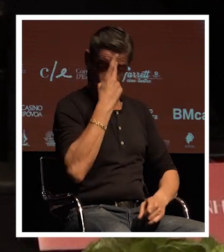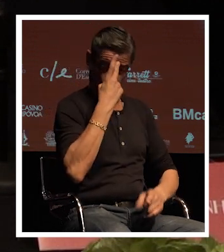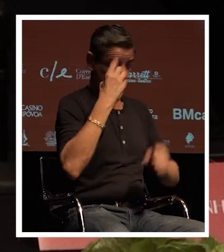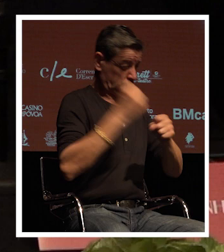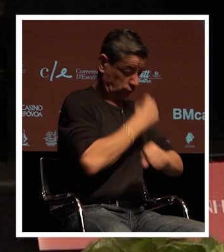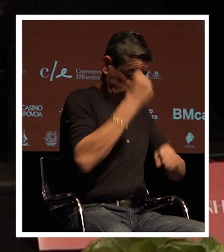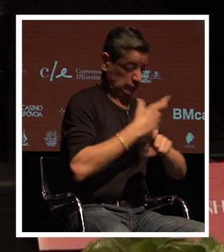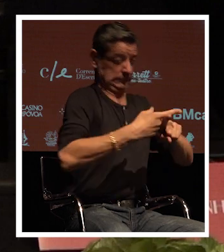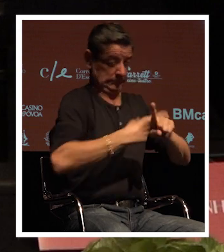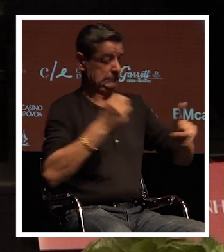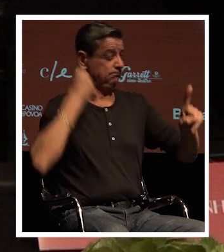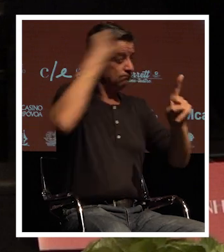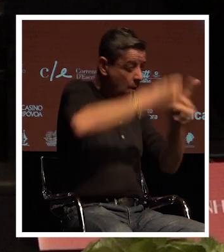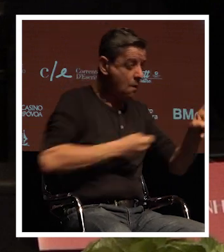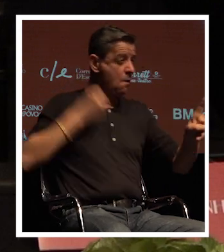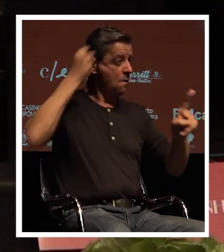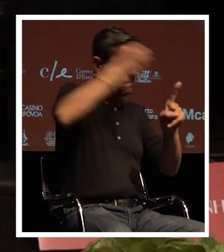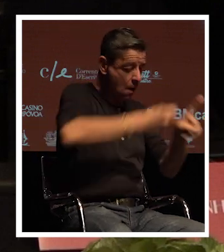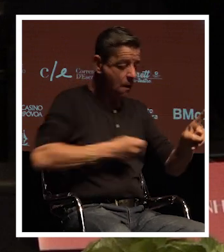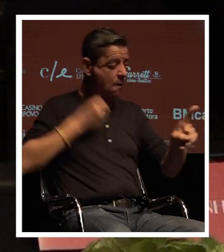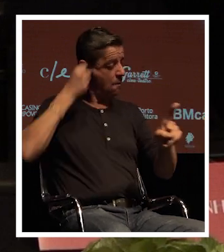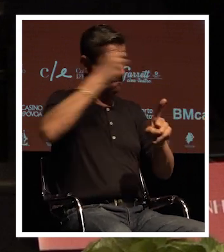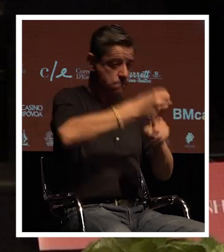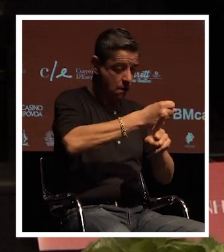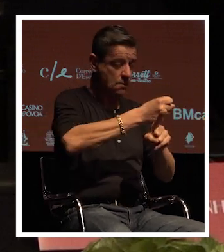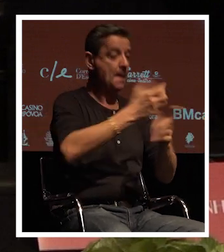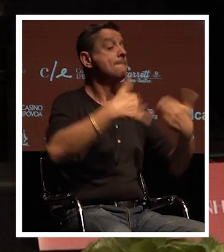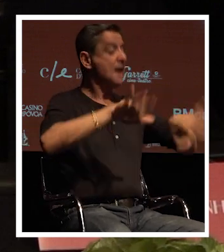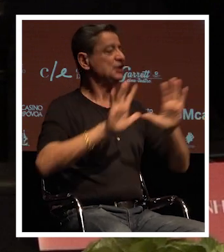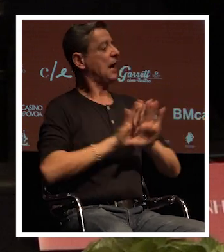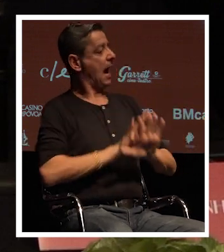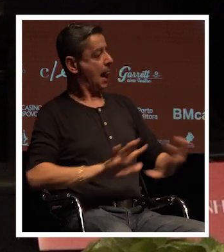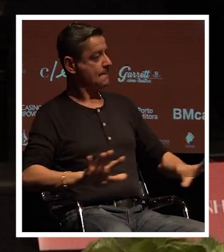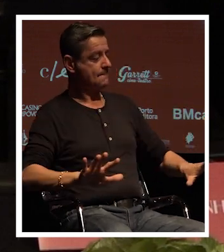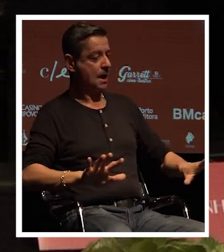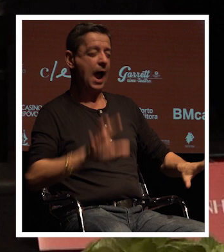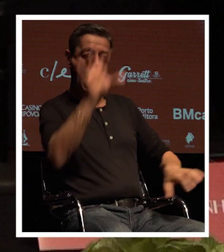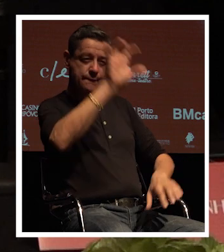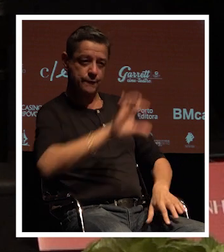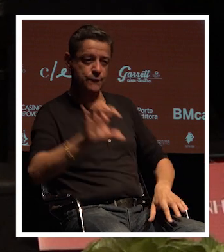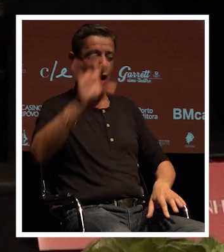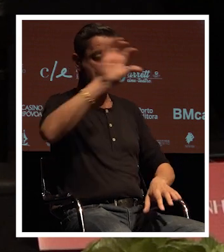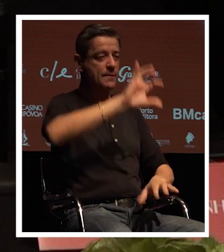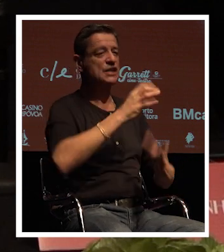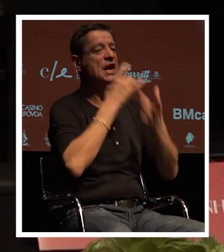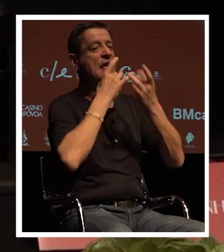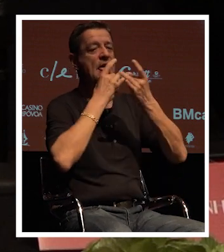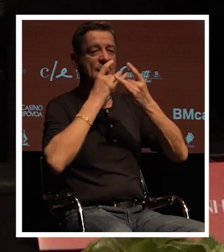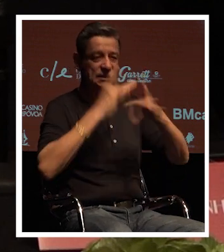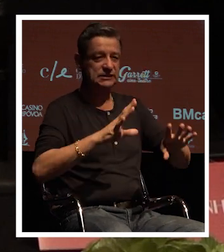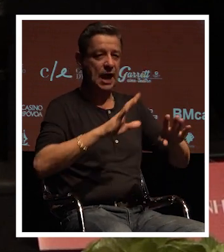enfrentando as rudes batalhas da Sobrevivência Mas calma existem formas de deixar estes